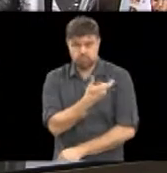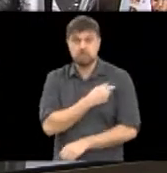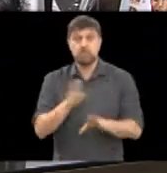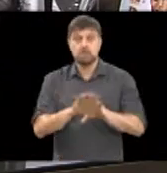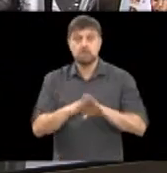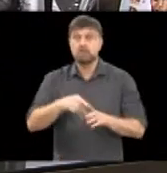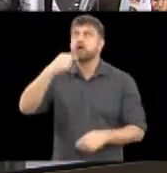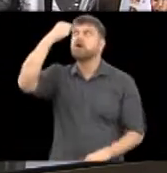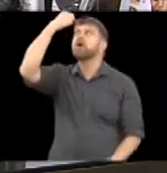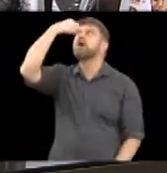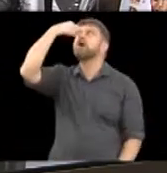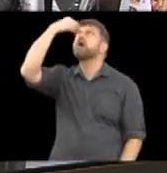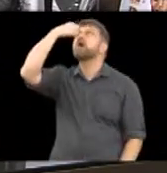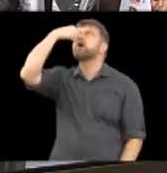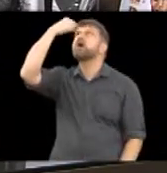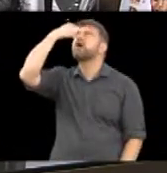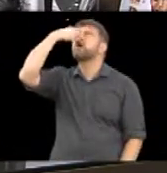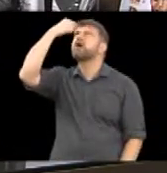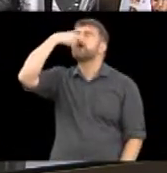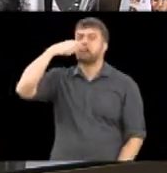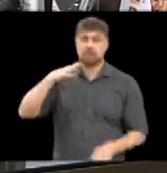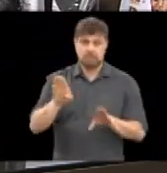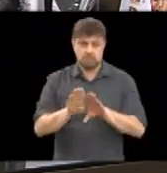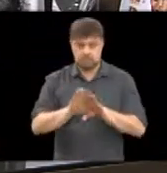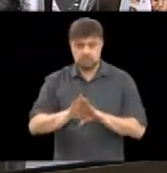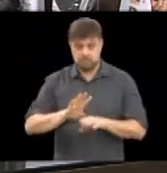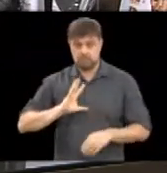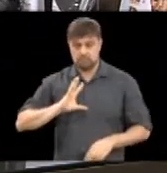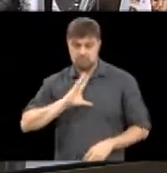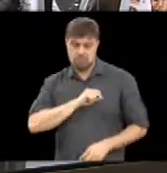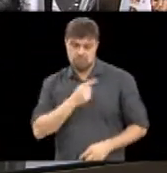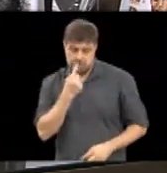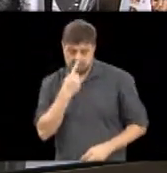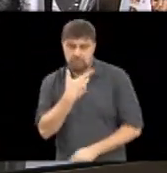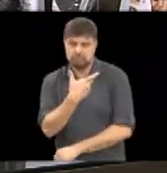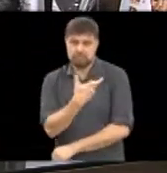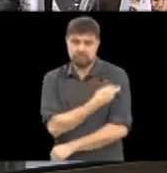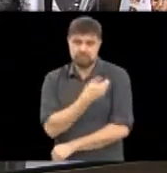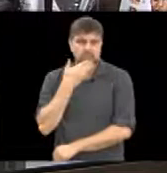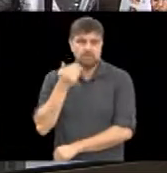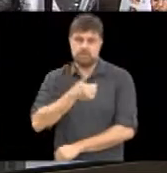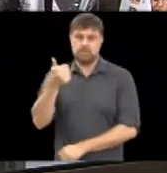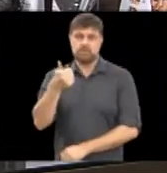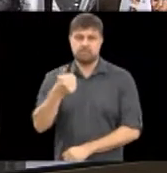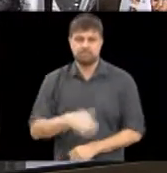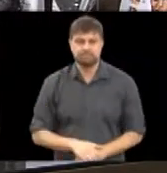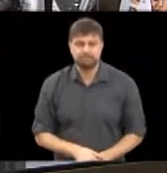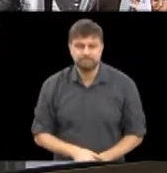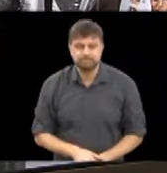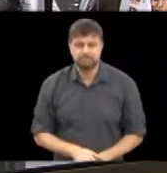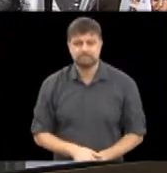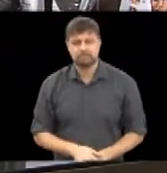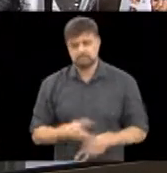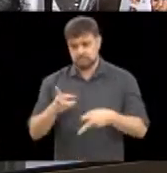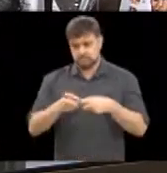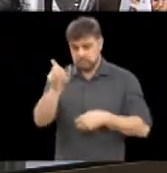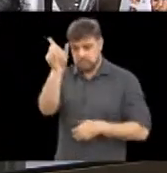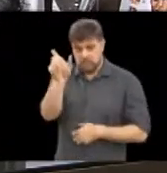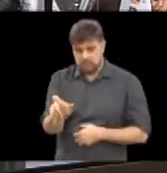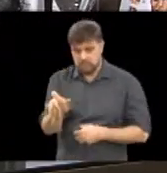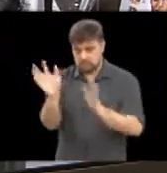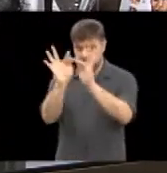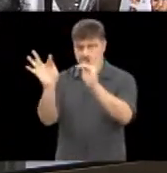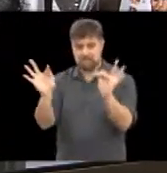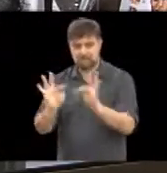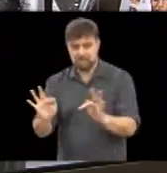as sublinguais também, mas eu gosto mais da intradérmica. Então, a gente vê o